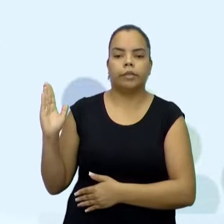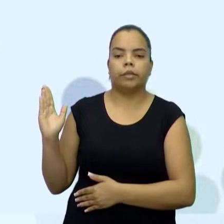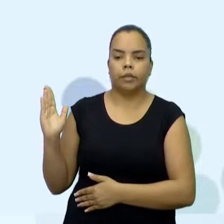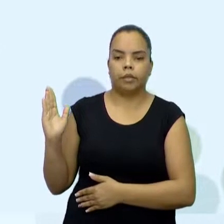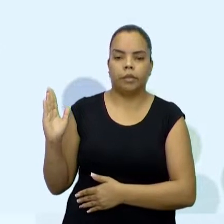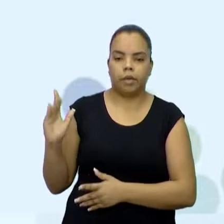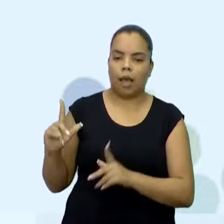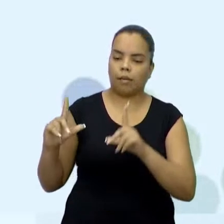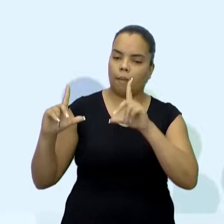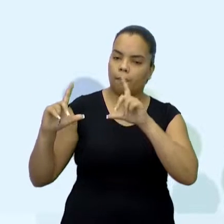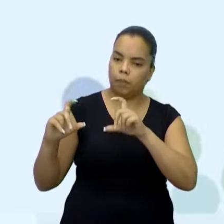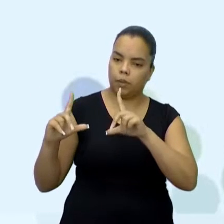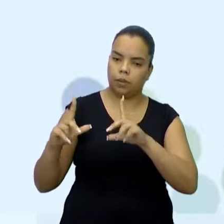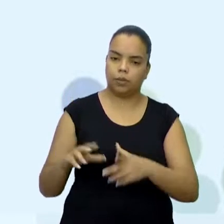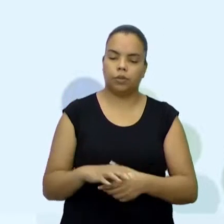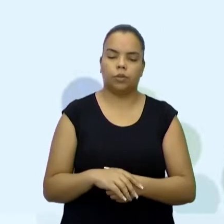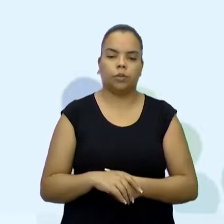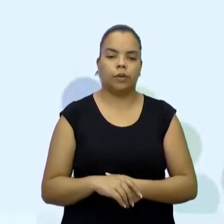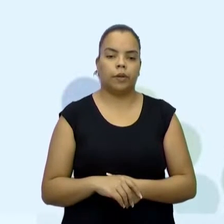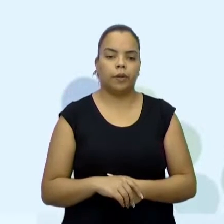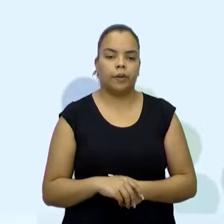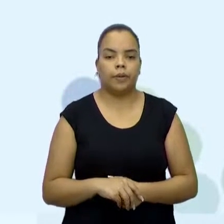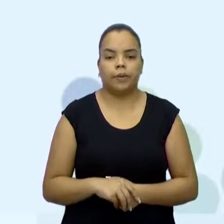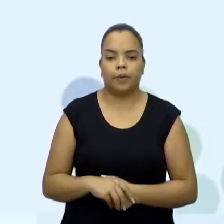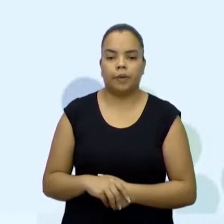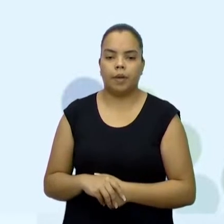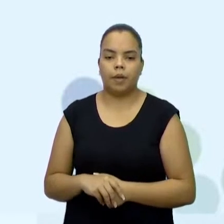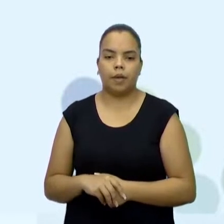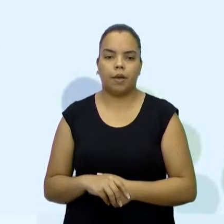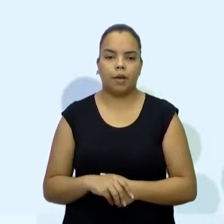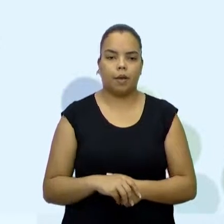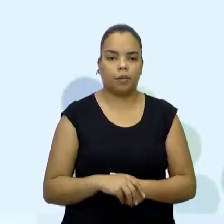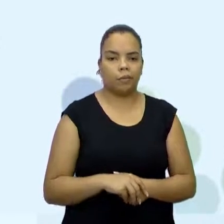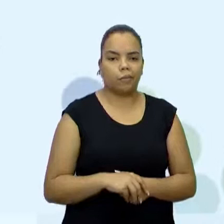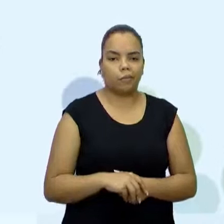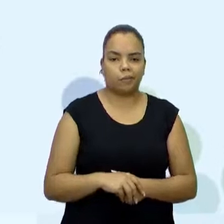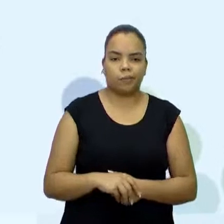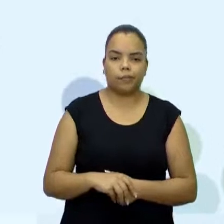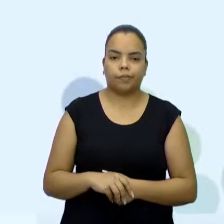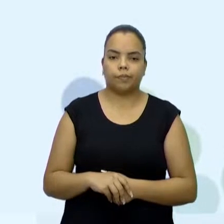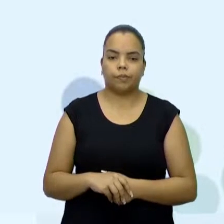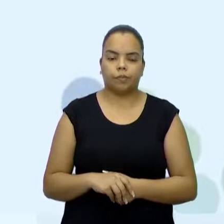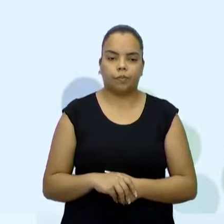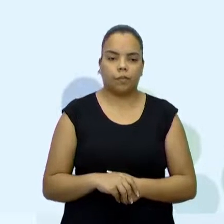deem print, é isso. E o código